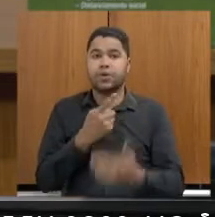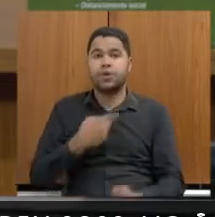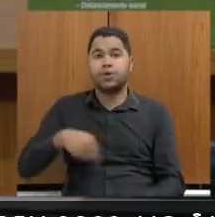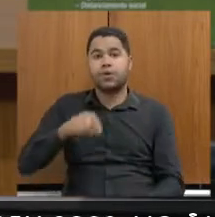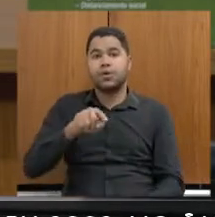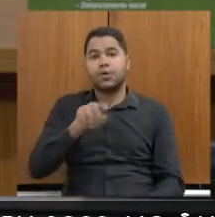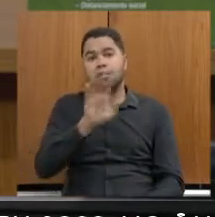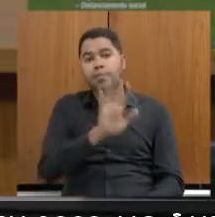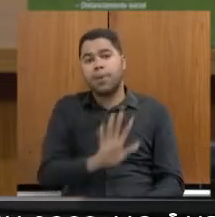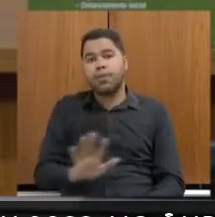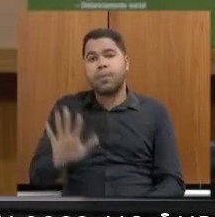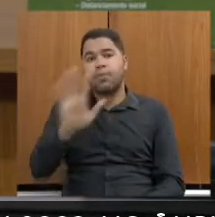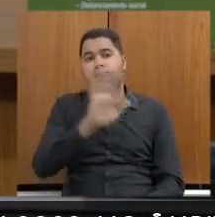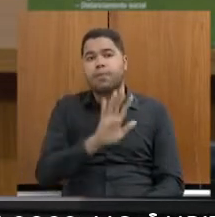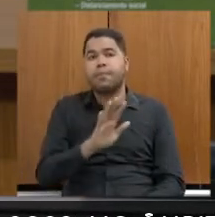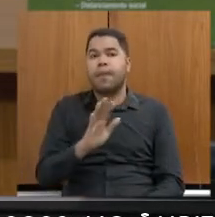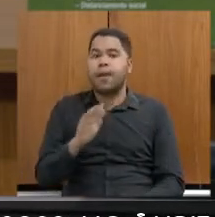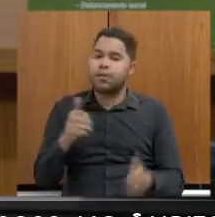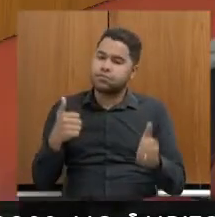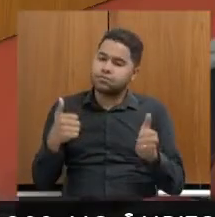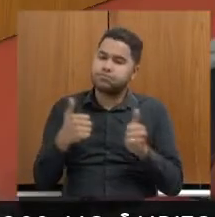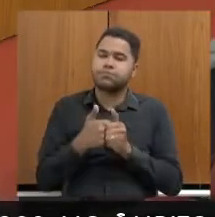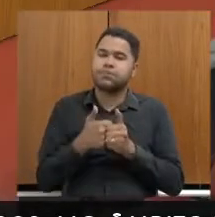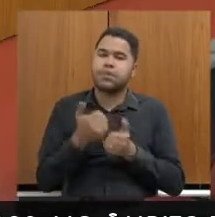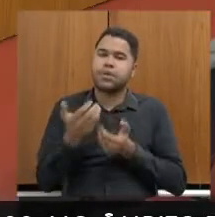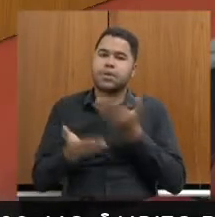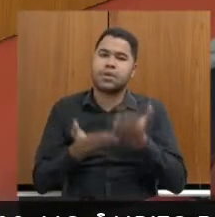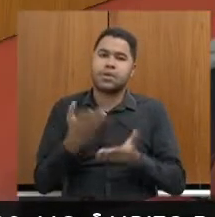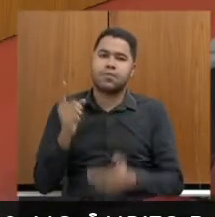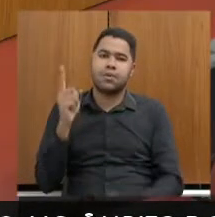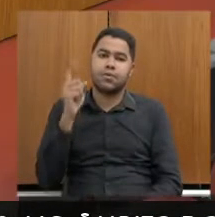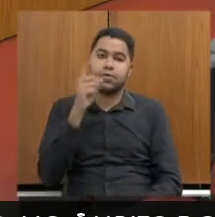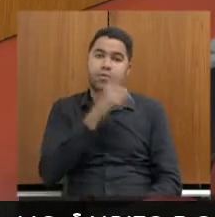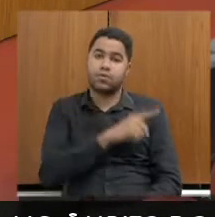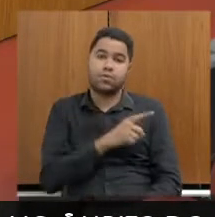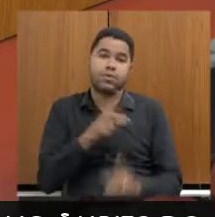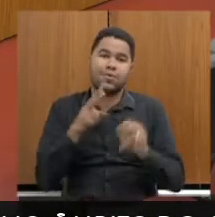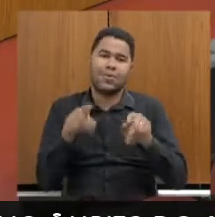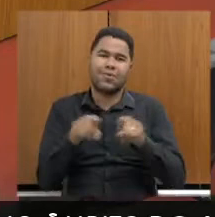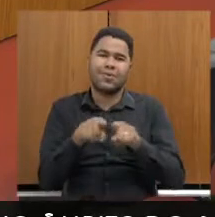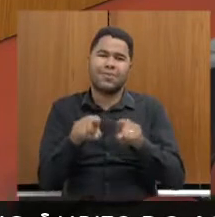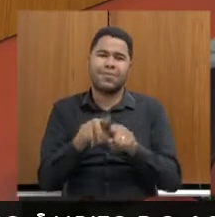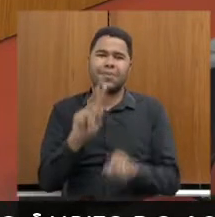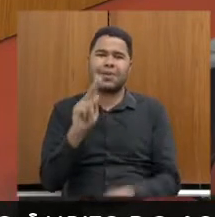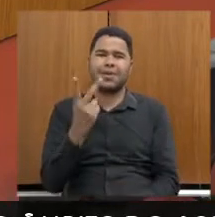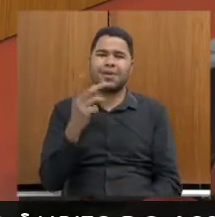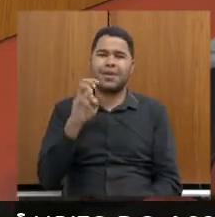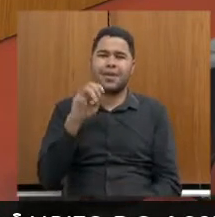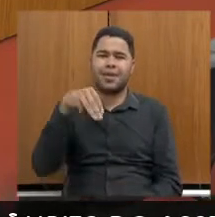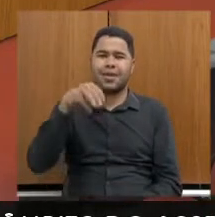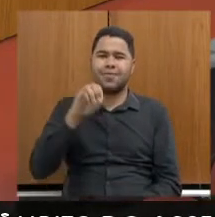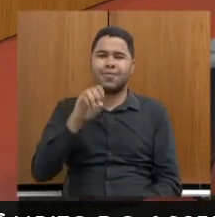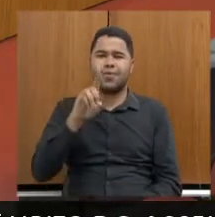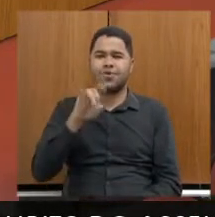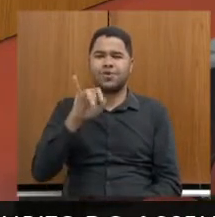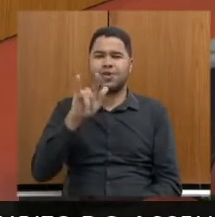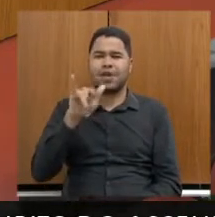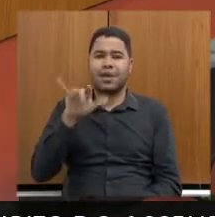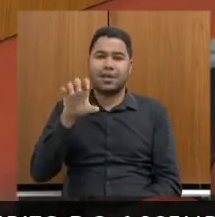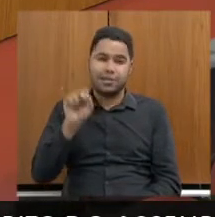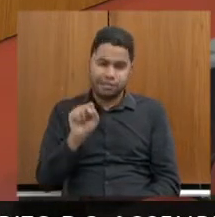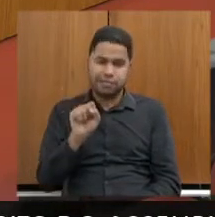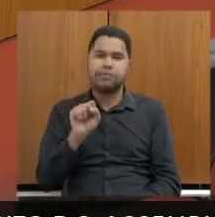gente regionalizar deixar mais próximo do paciente se tratamento tão difícil assim com hemodiálise que fez a primeira fase de expansão de